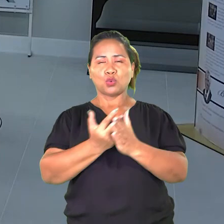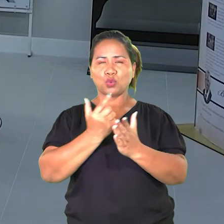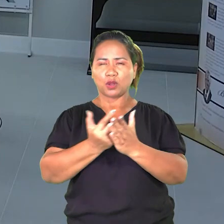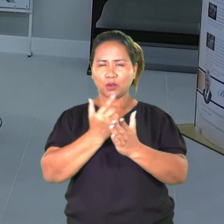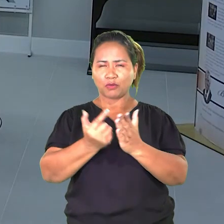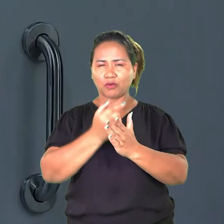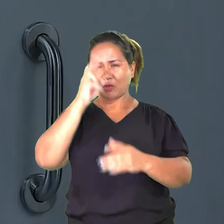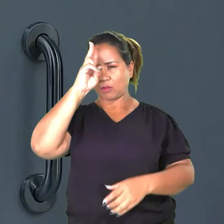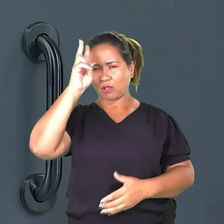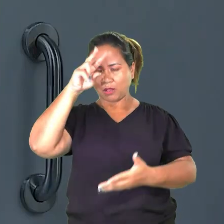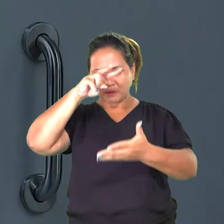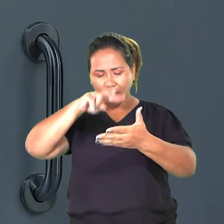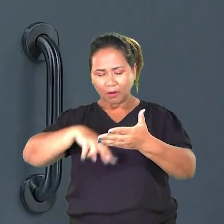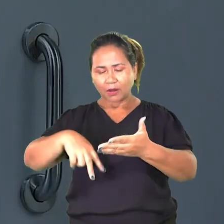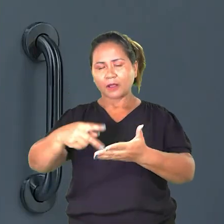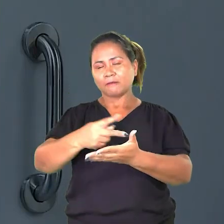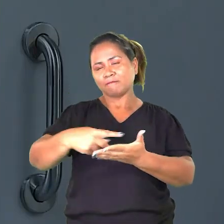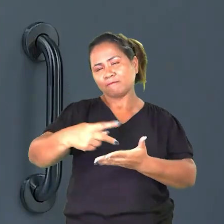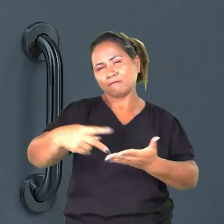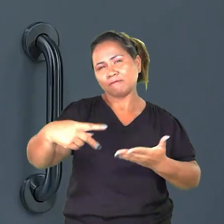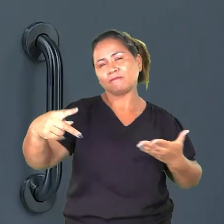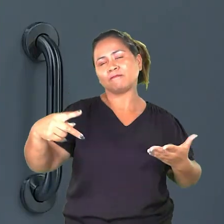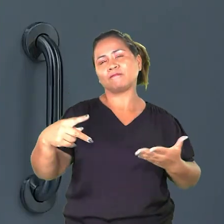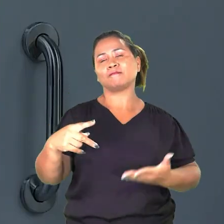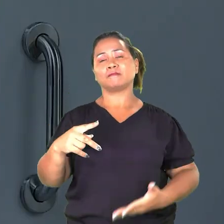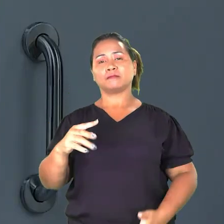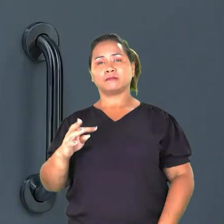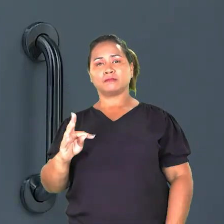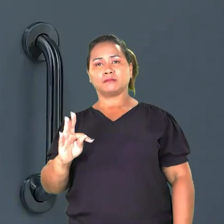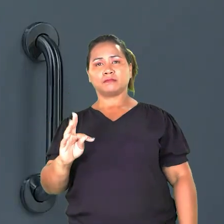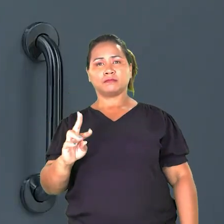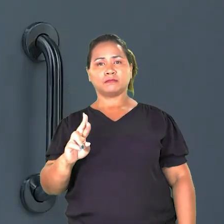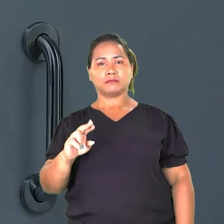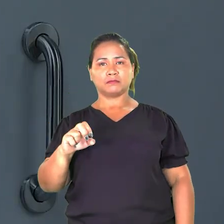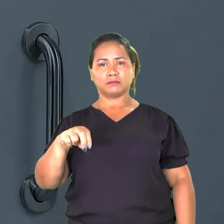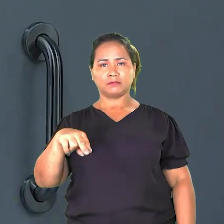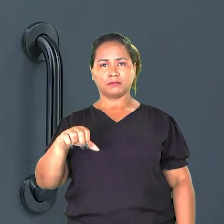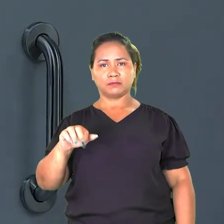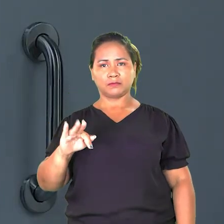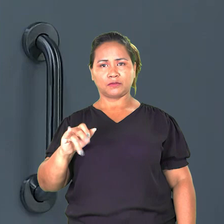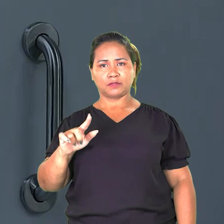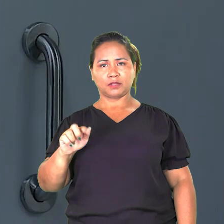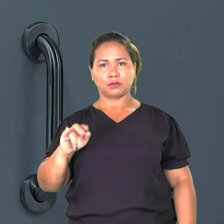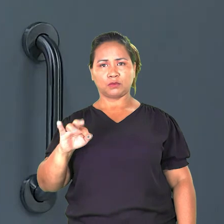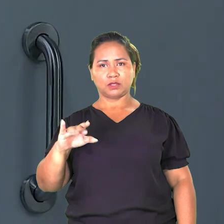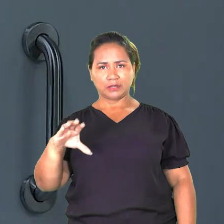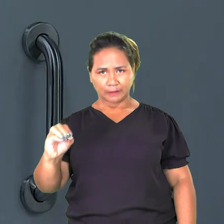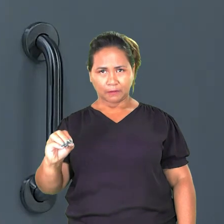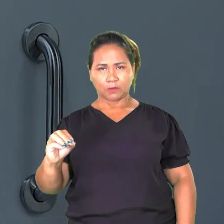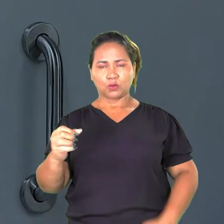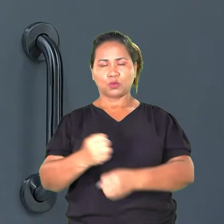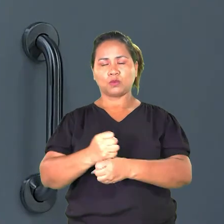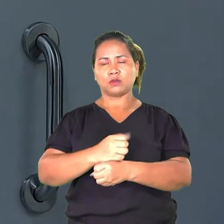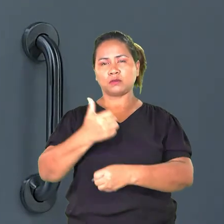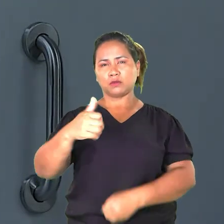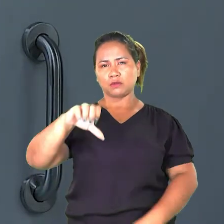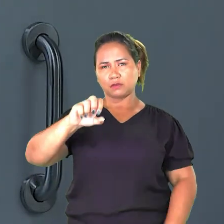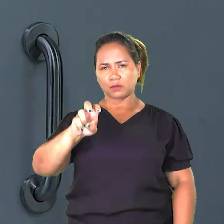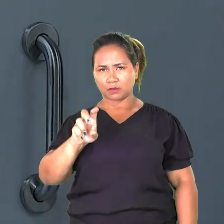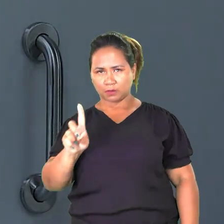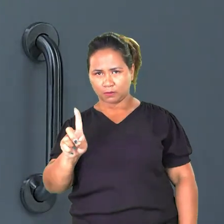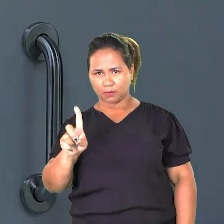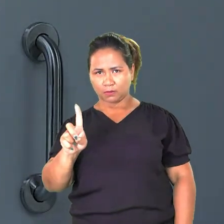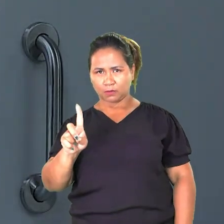de Guilherme de Almeida no labor dos versos, leio um poema do livro Transfiguração, de 1951, um